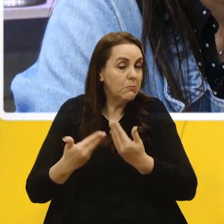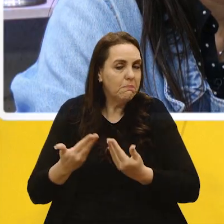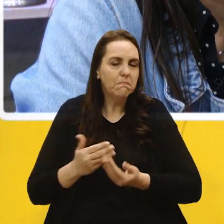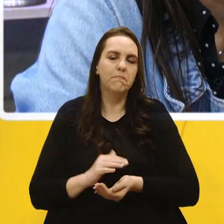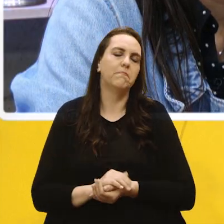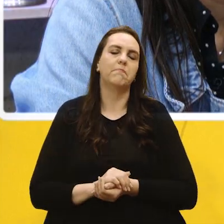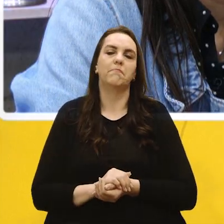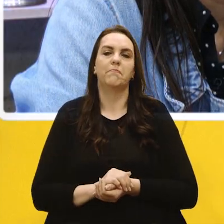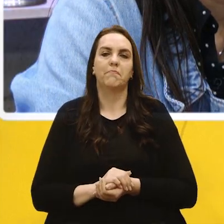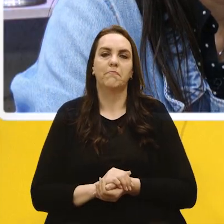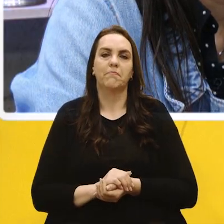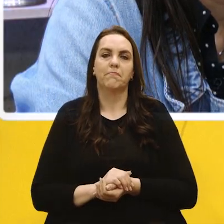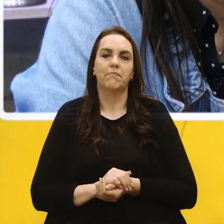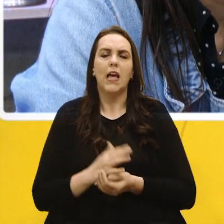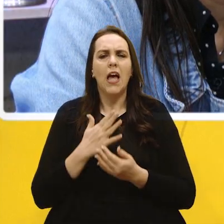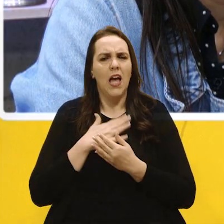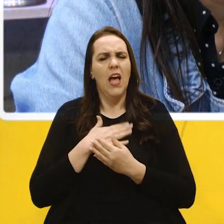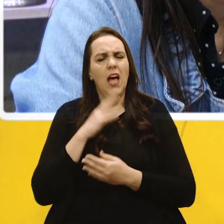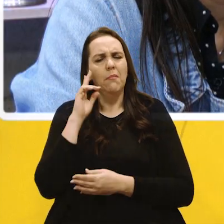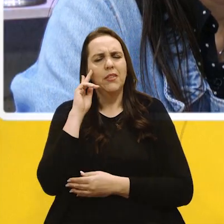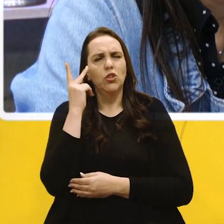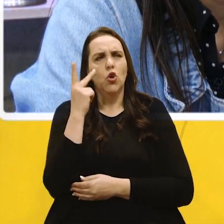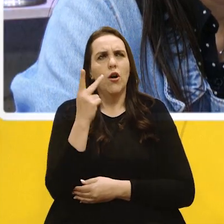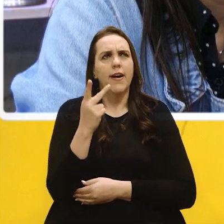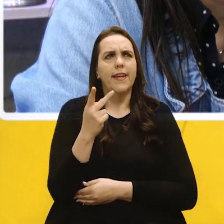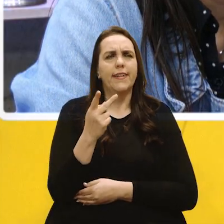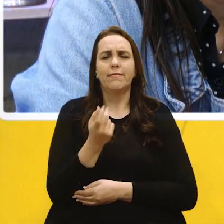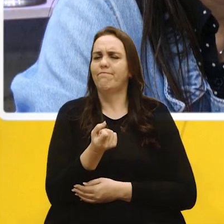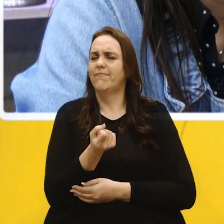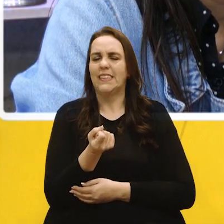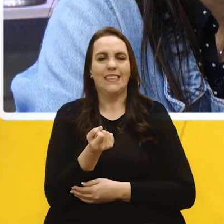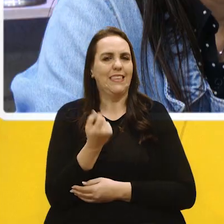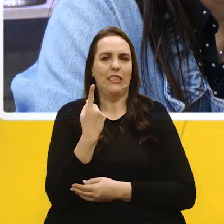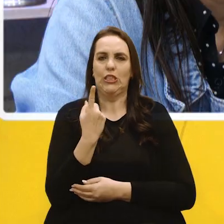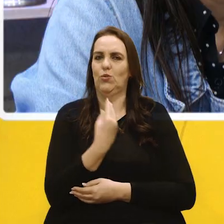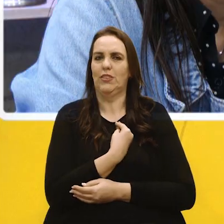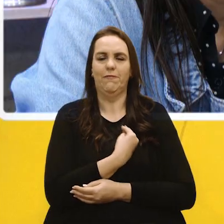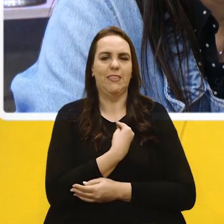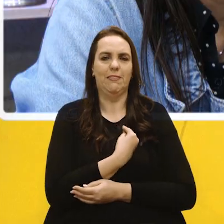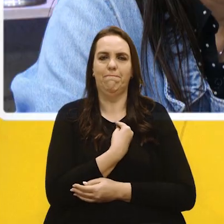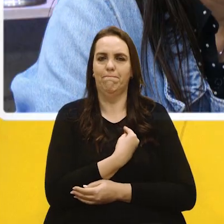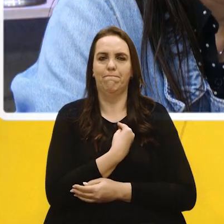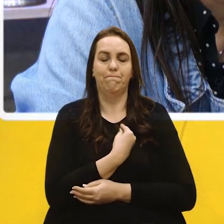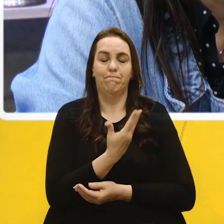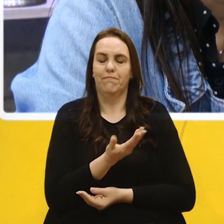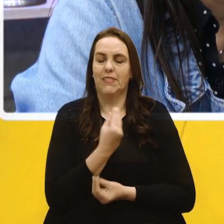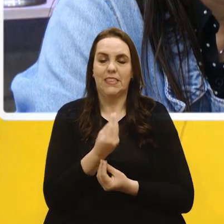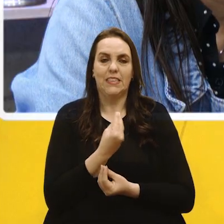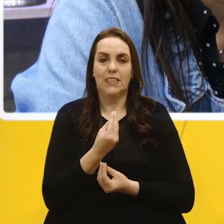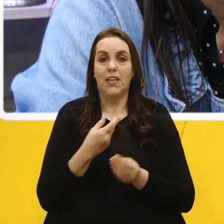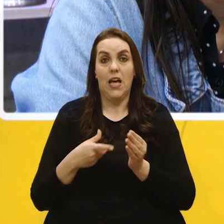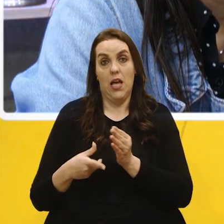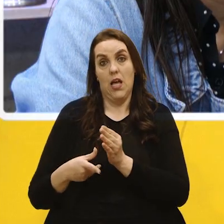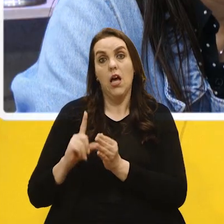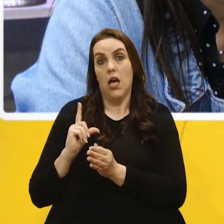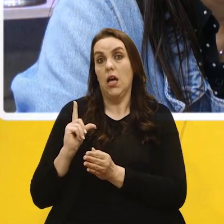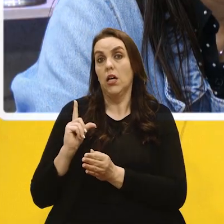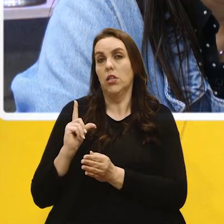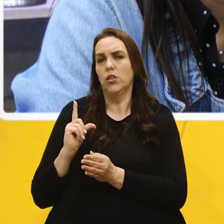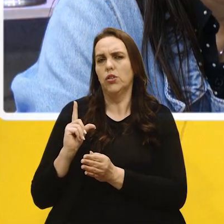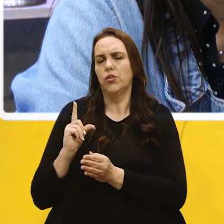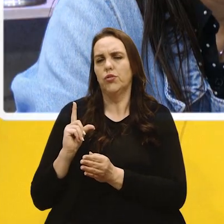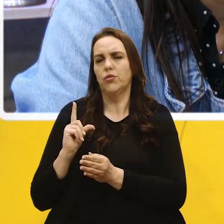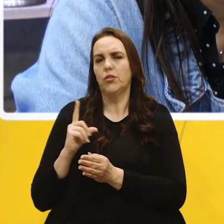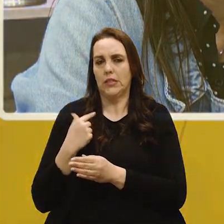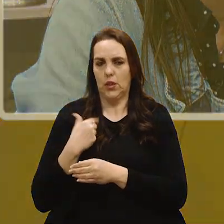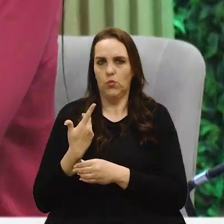A minha história, foi tão estranho na vida, assim, de um ser humano, assim, porque eu me lembro